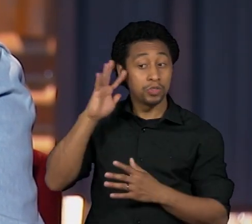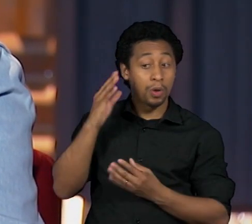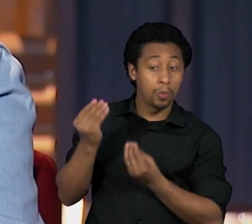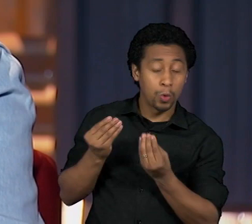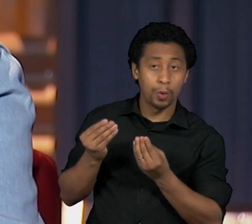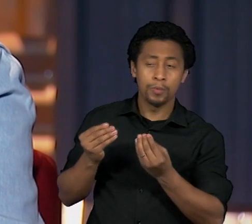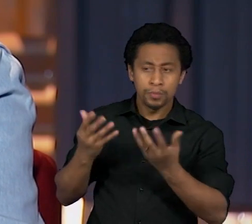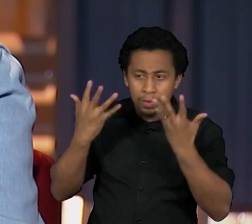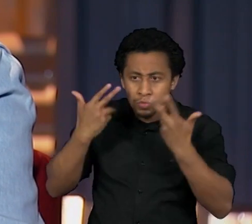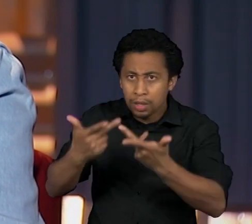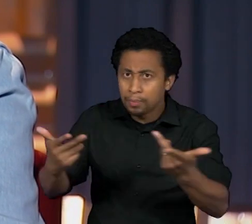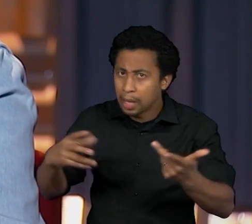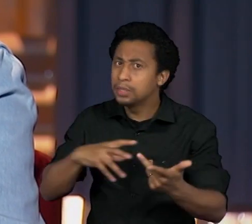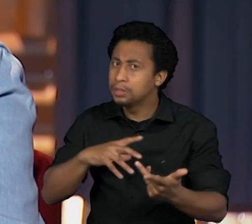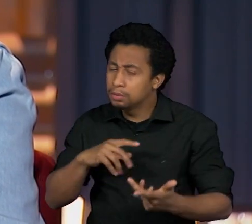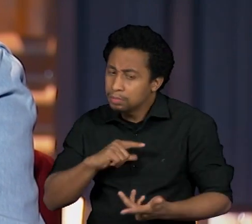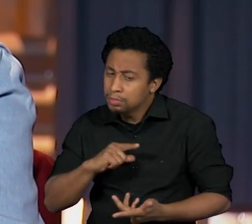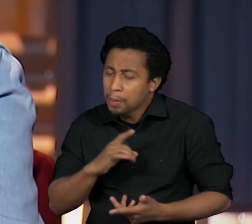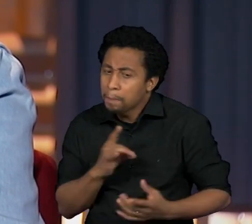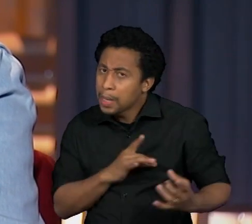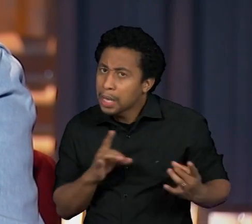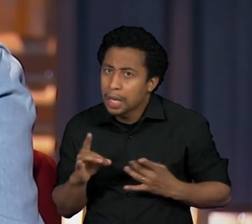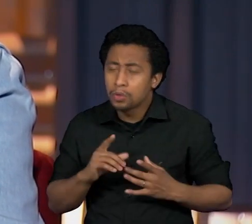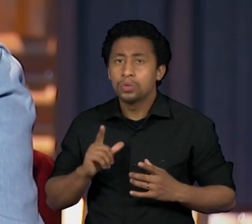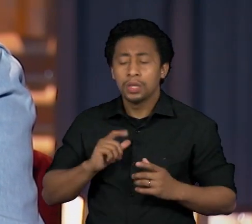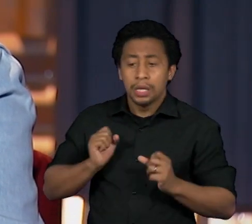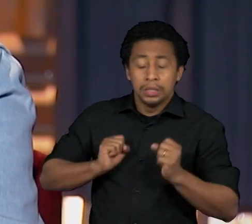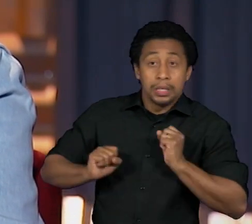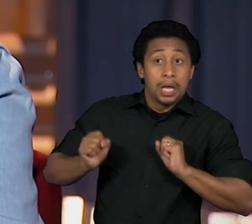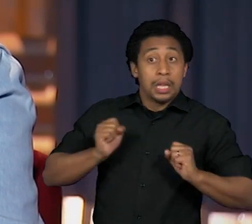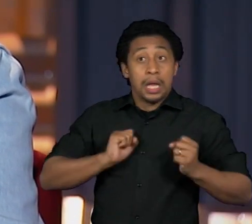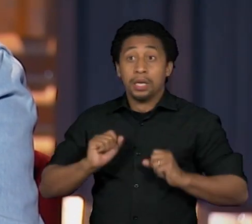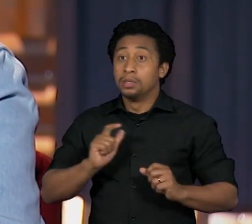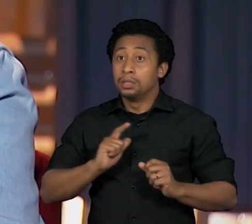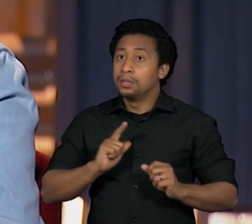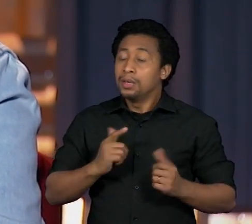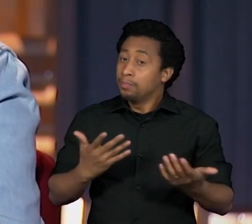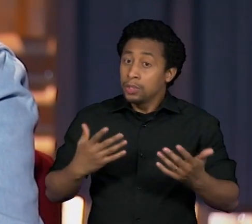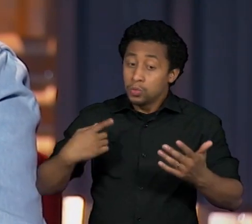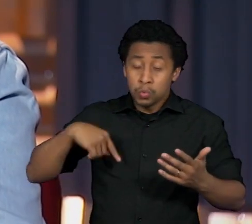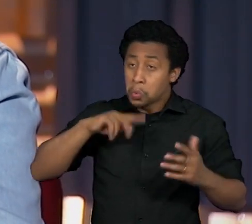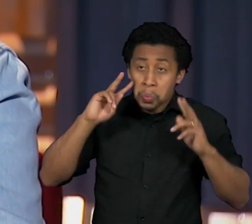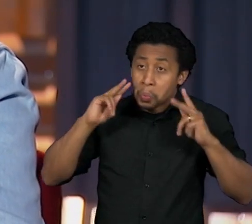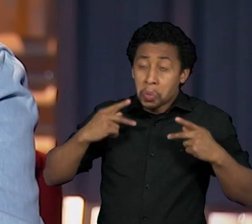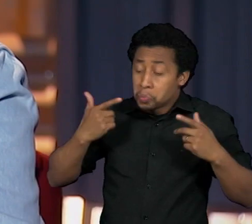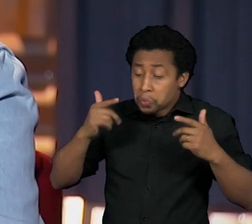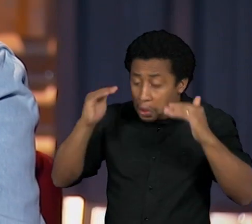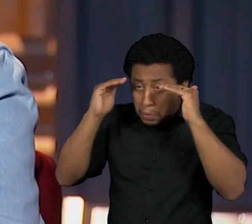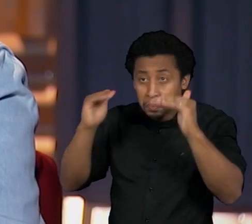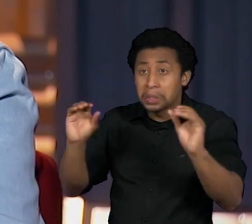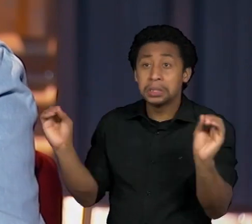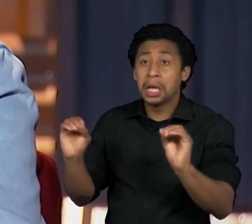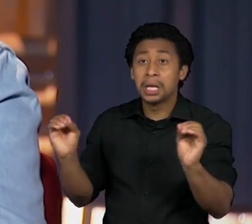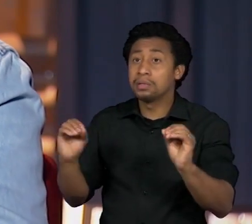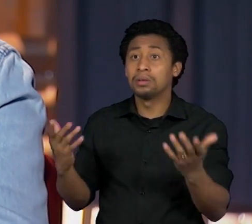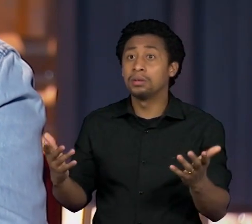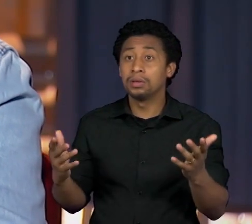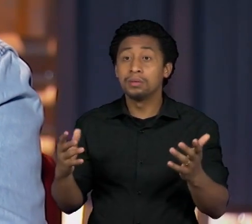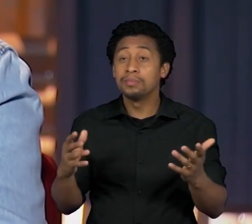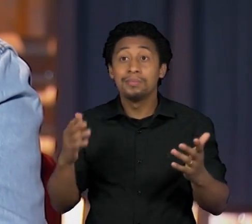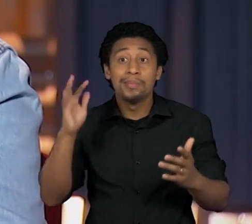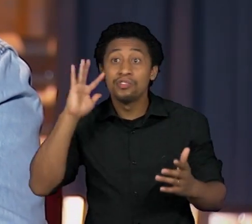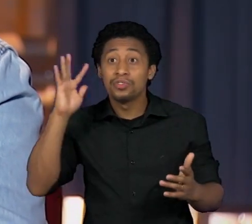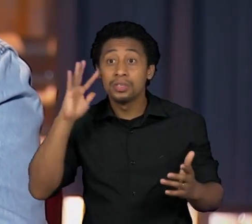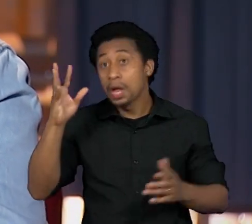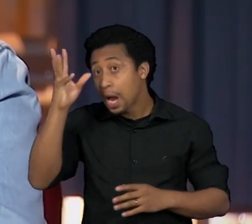medo, que têm ansiedade, e eles não são tratados com esse tipo de respeito. Na verdade, uns assistem os outros serem mortos, muitas vezes a